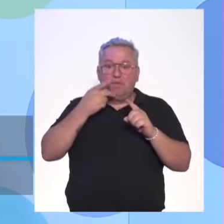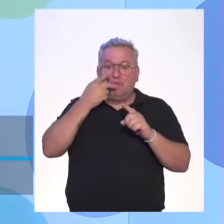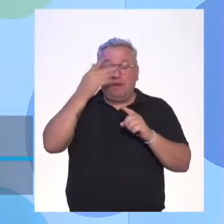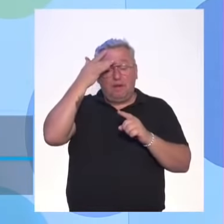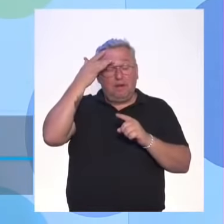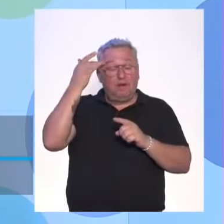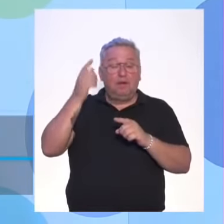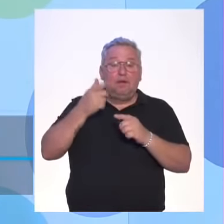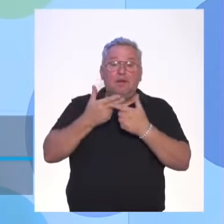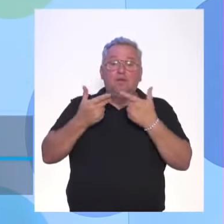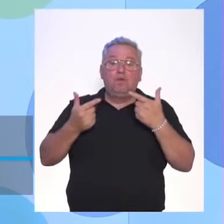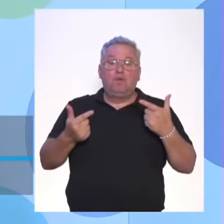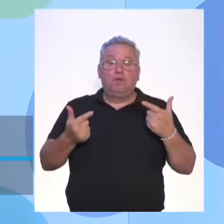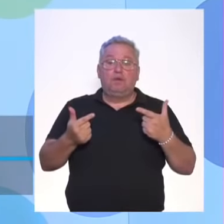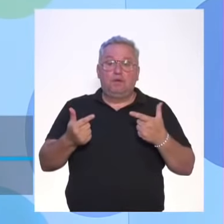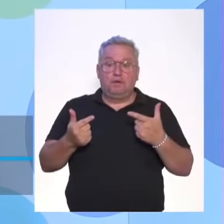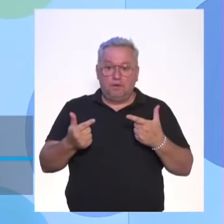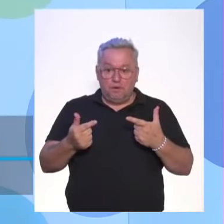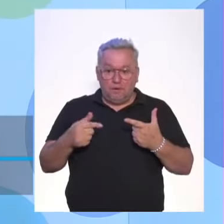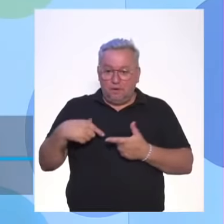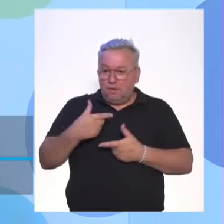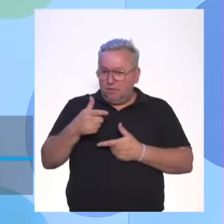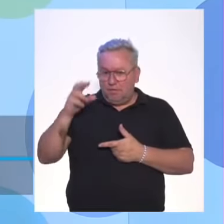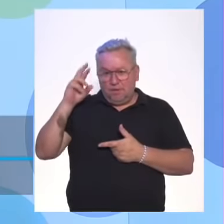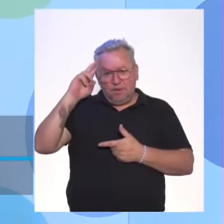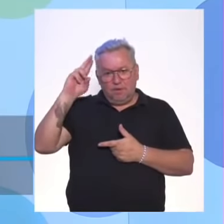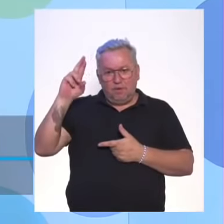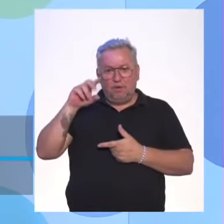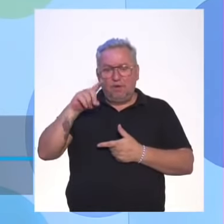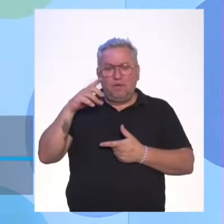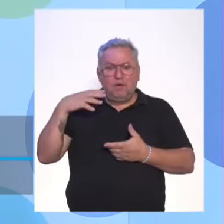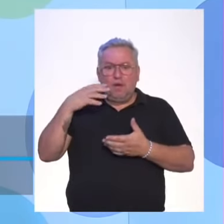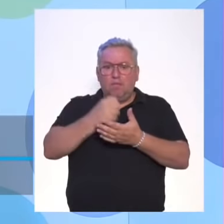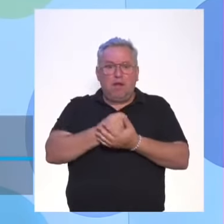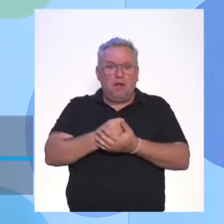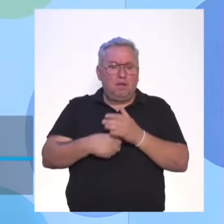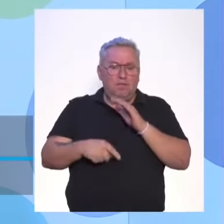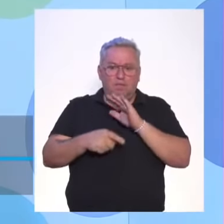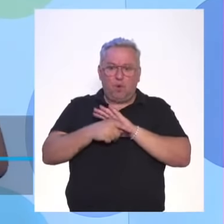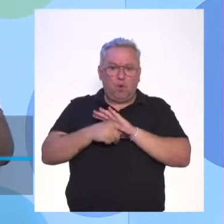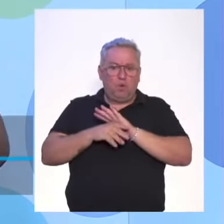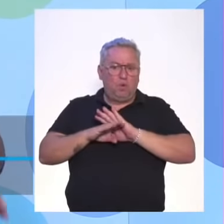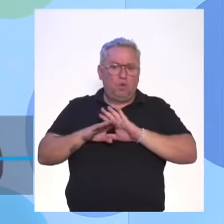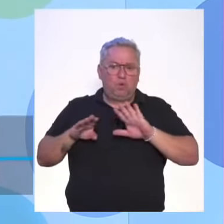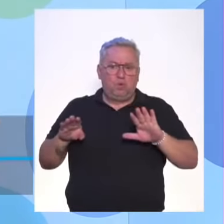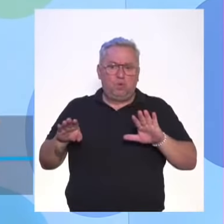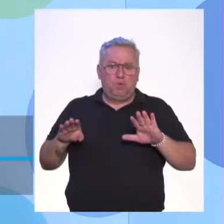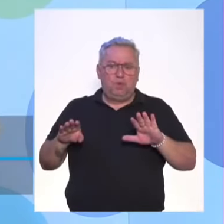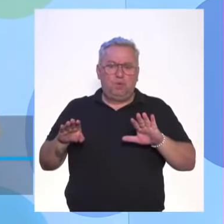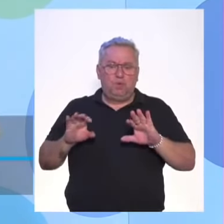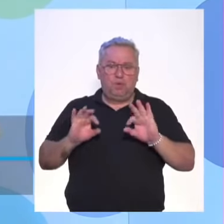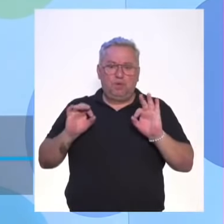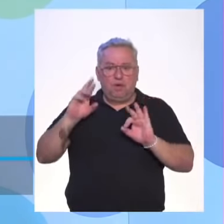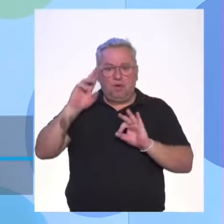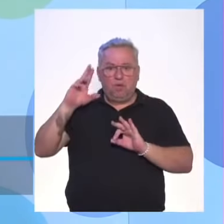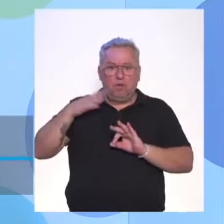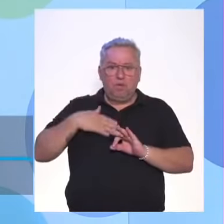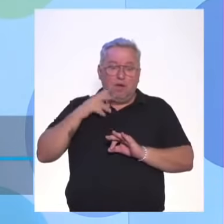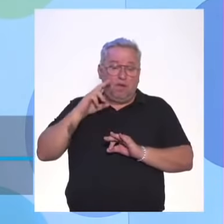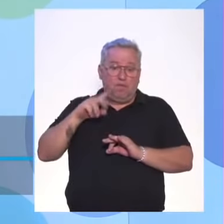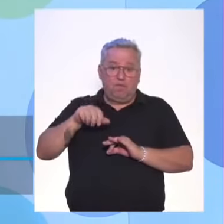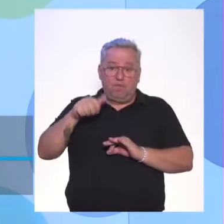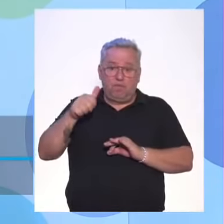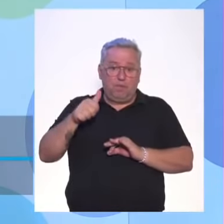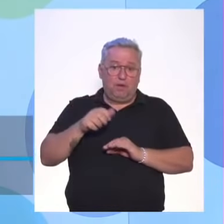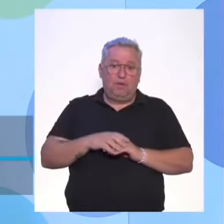ele começa a falar que as coisas é não tem dono né você se a possa daquele Pronto né senão esse Ninguém é dono é meu porque eu vi